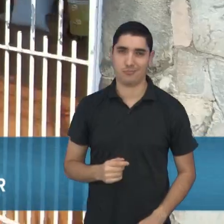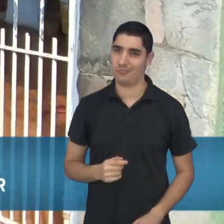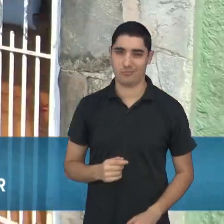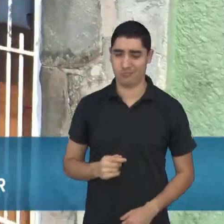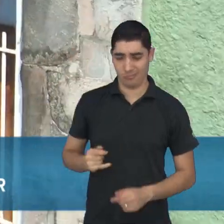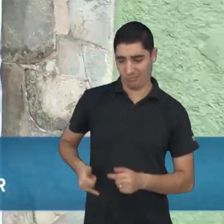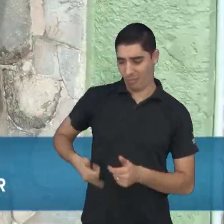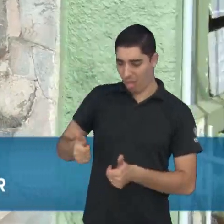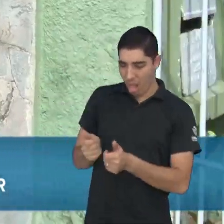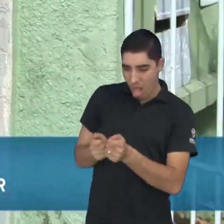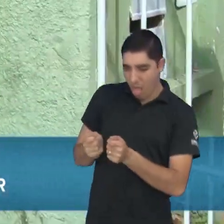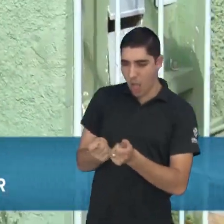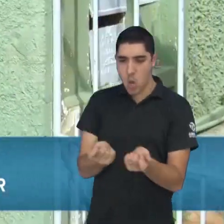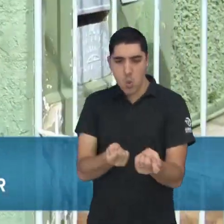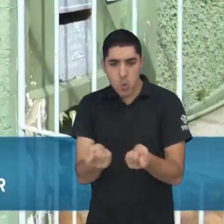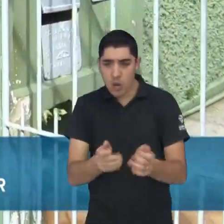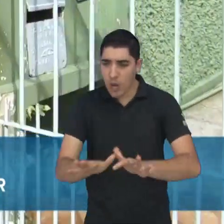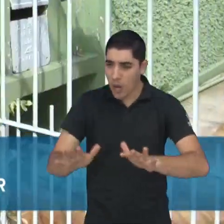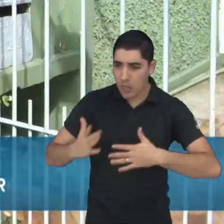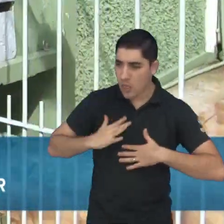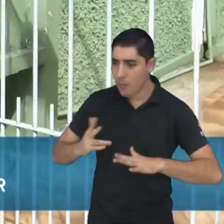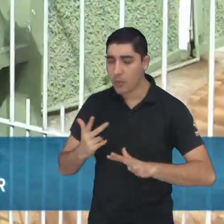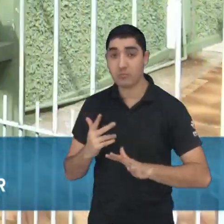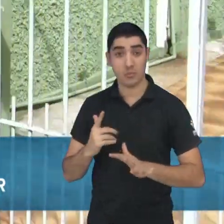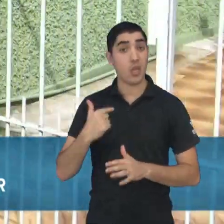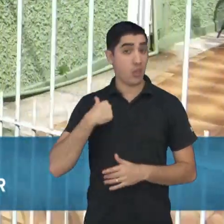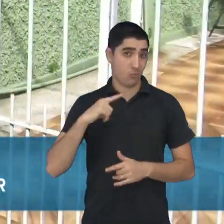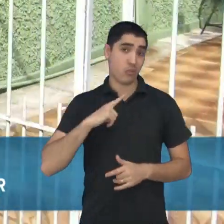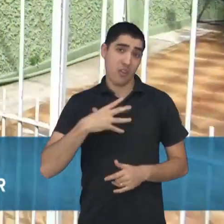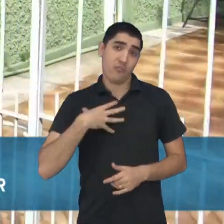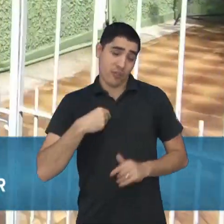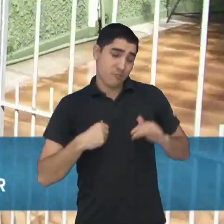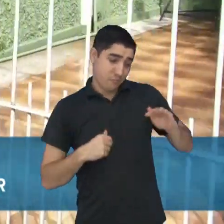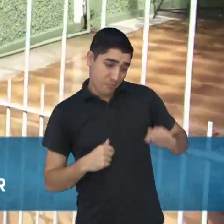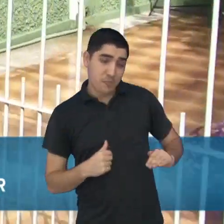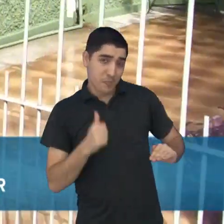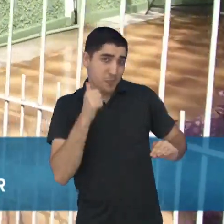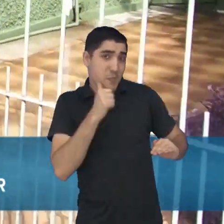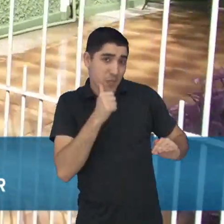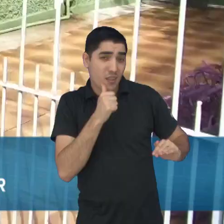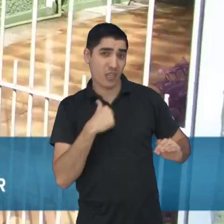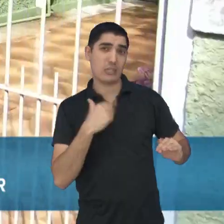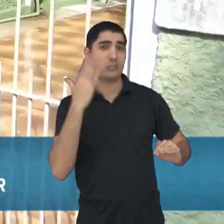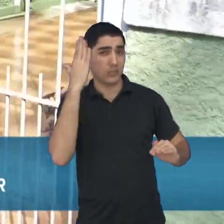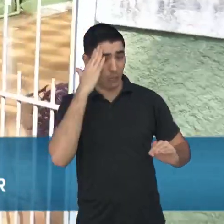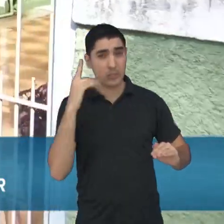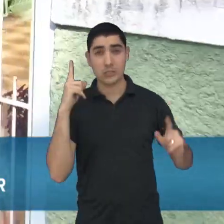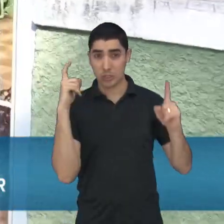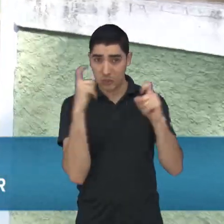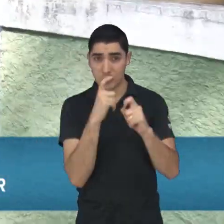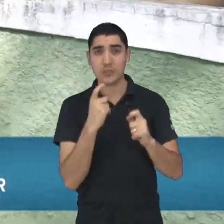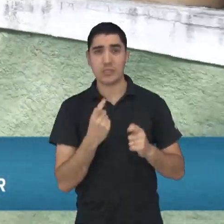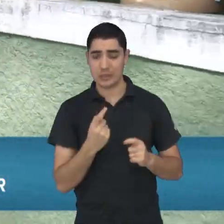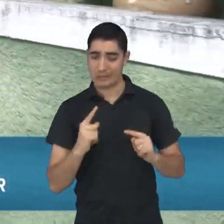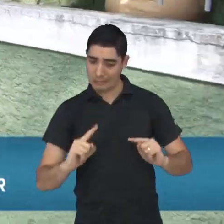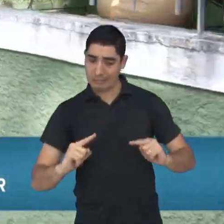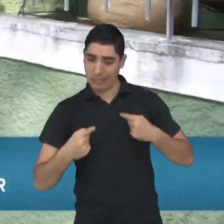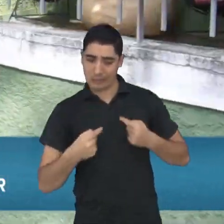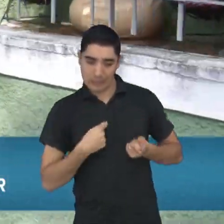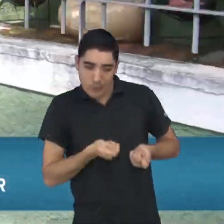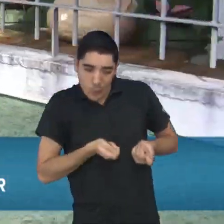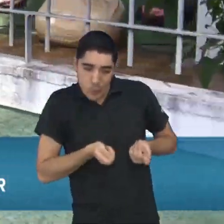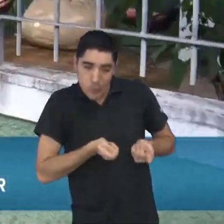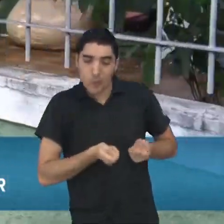telas das nossas crianças, né? Eu tenho uma criança pequena também e sei que é um baita de um desafio, mas eu vou conhecer agora